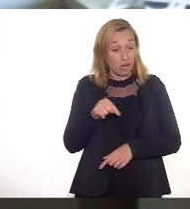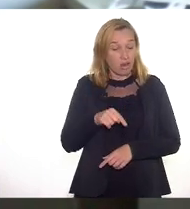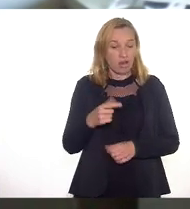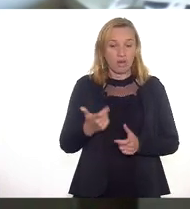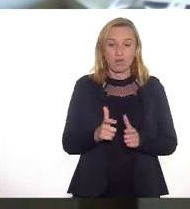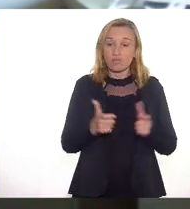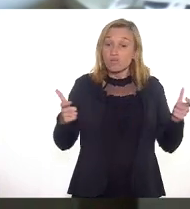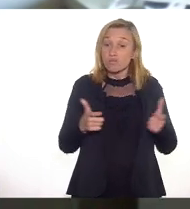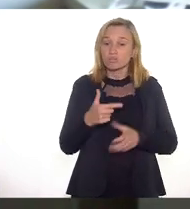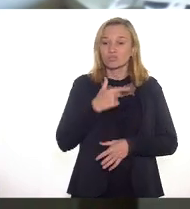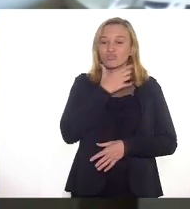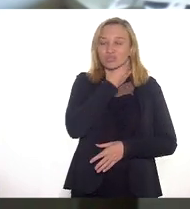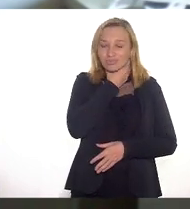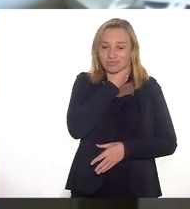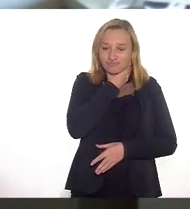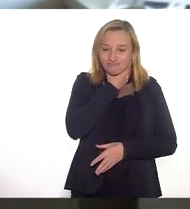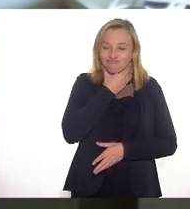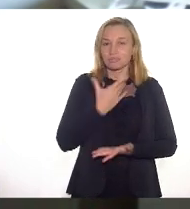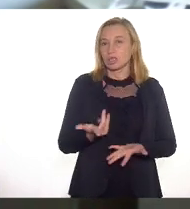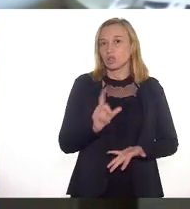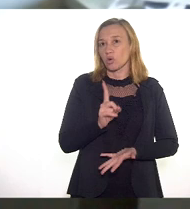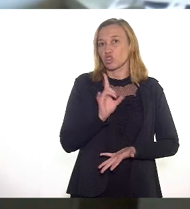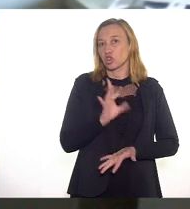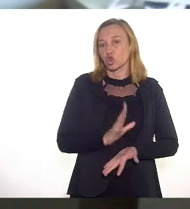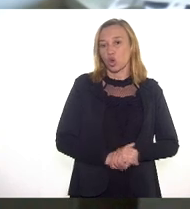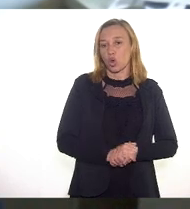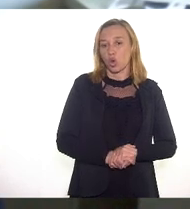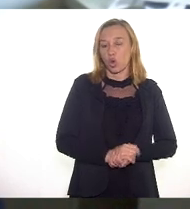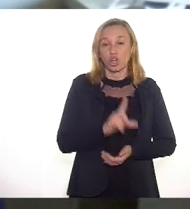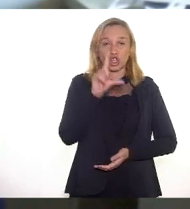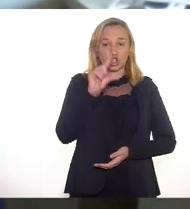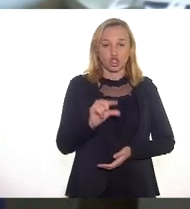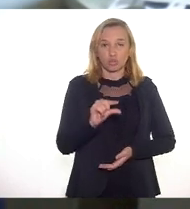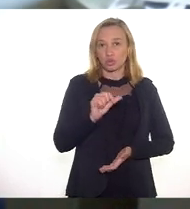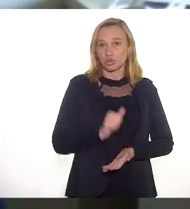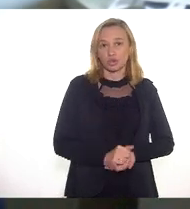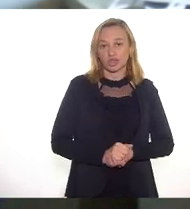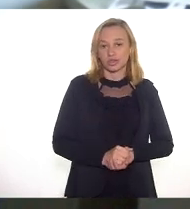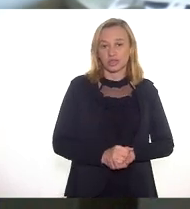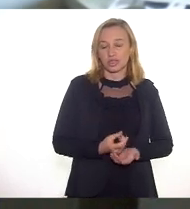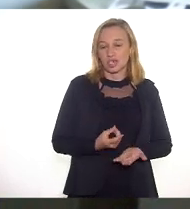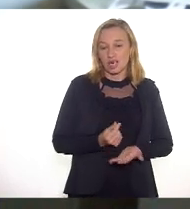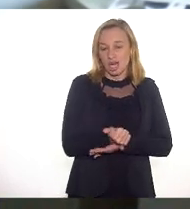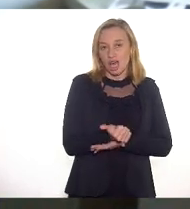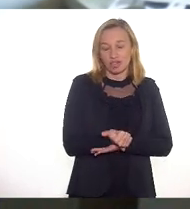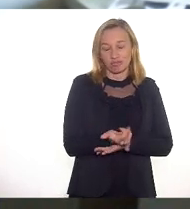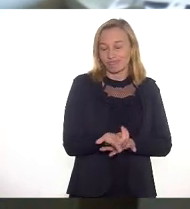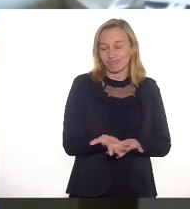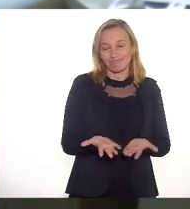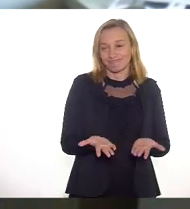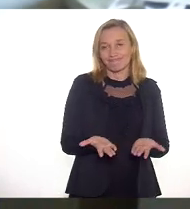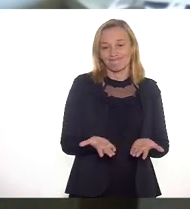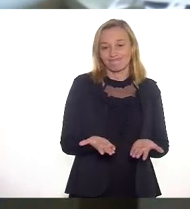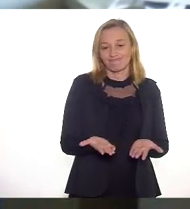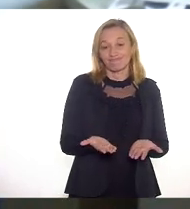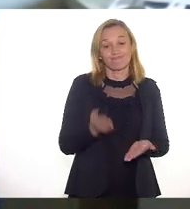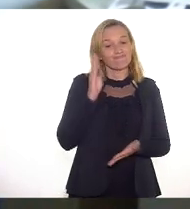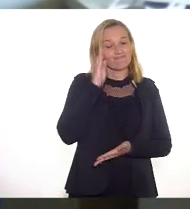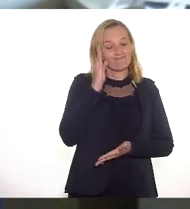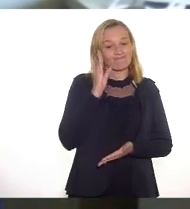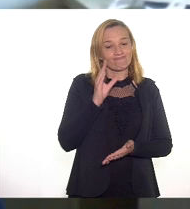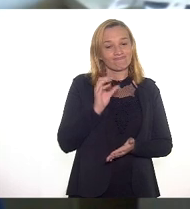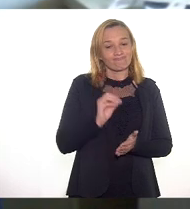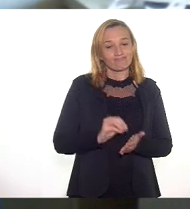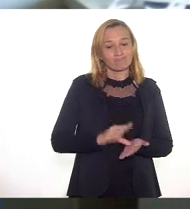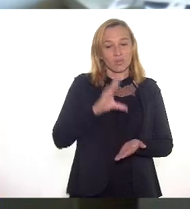crise não é só reduzir despesa, é principalmente